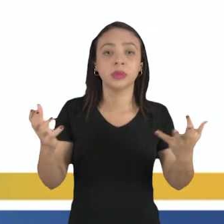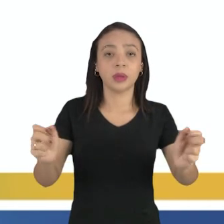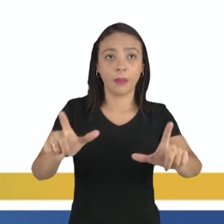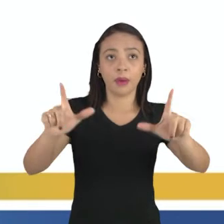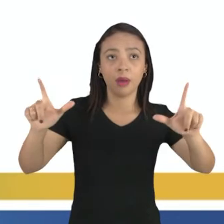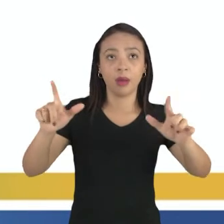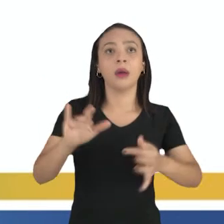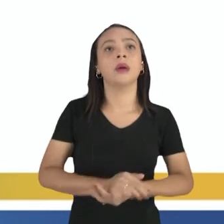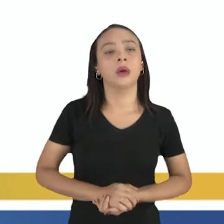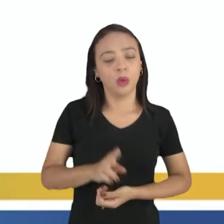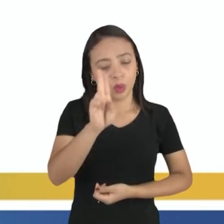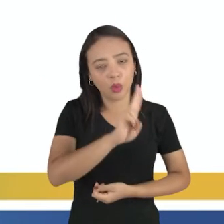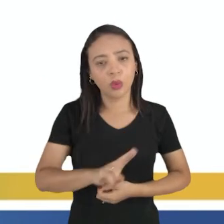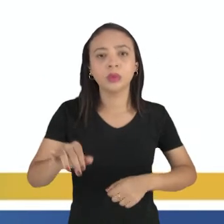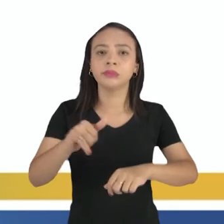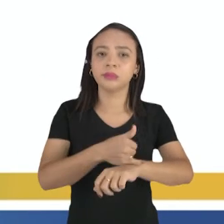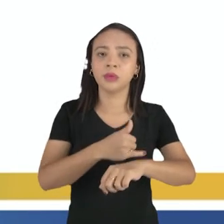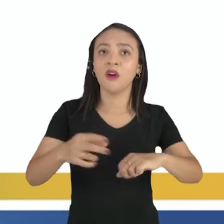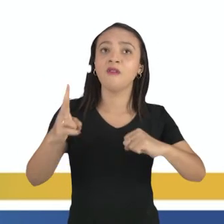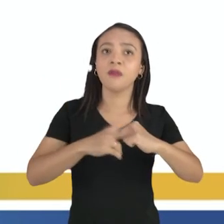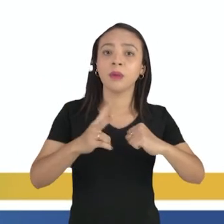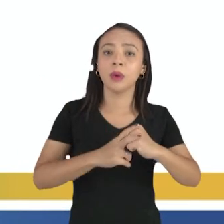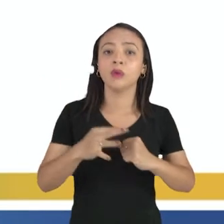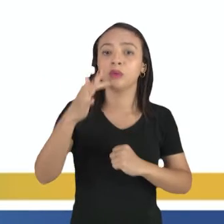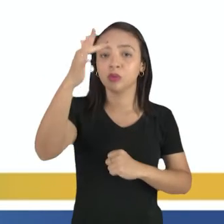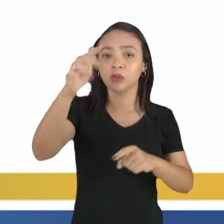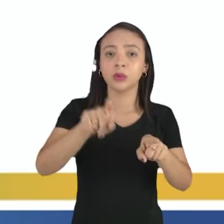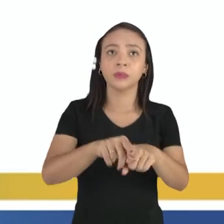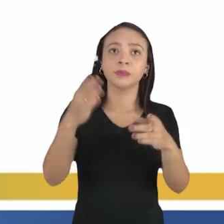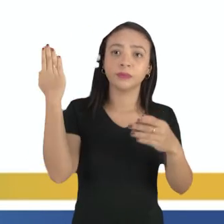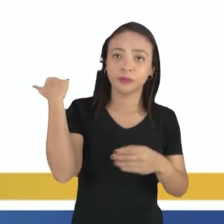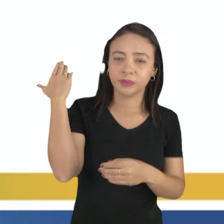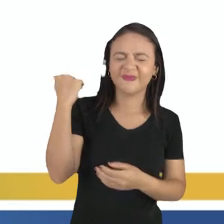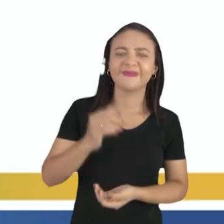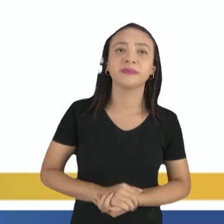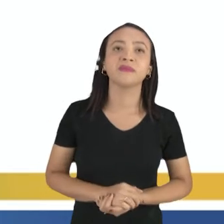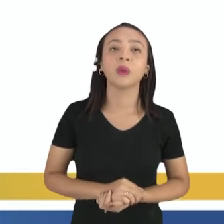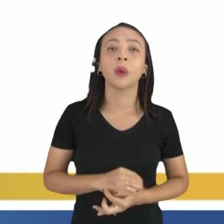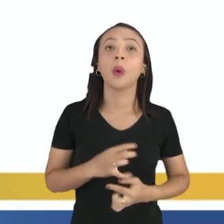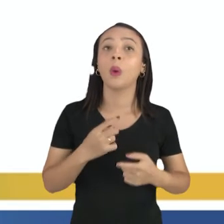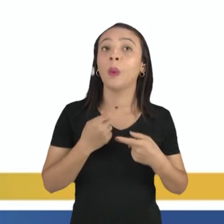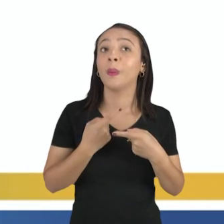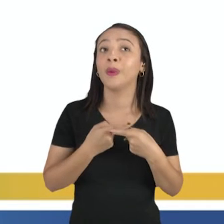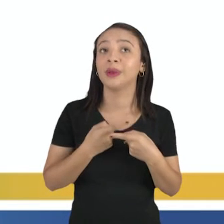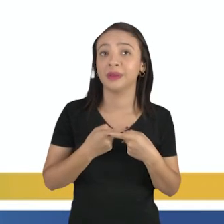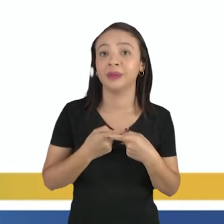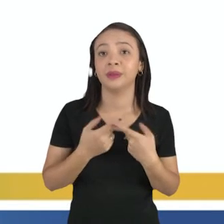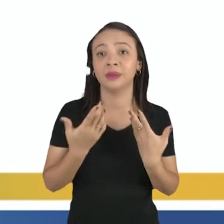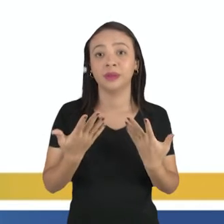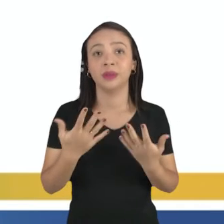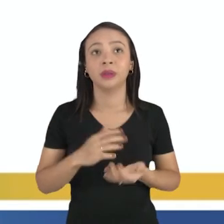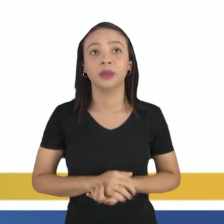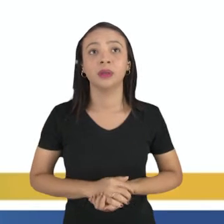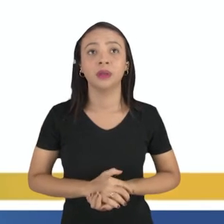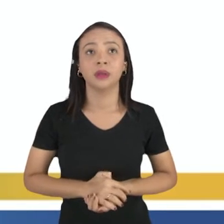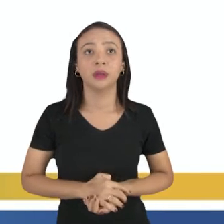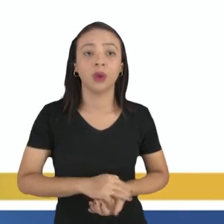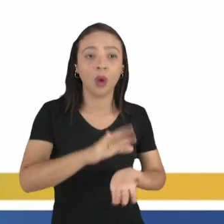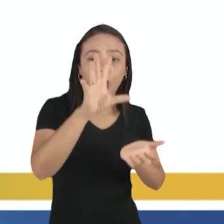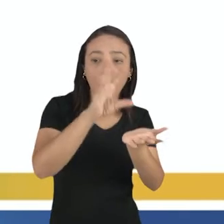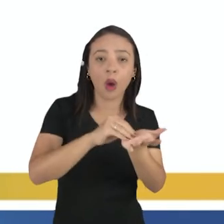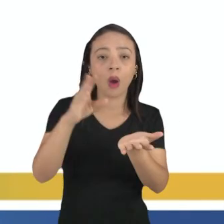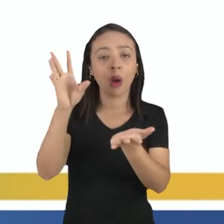o emprego das formas verbais no futuro e no pretérito. Por quê? Porque nós temos lá, ó, cópia rápida,